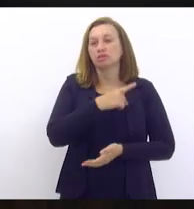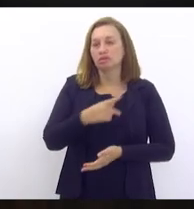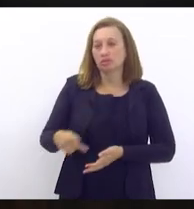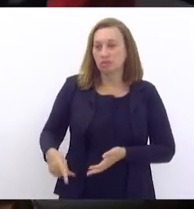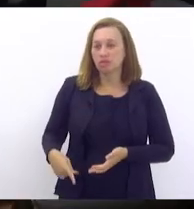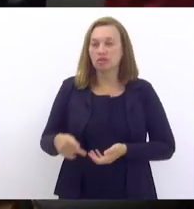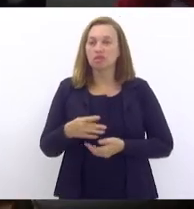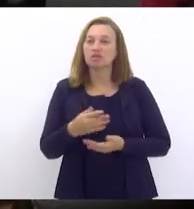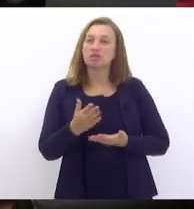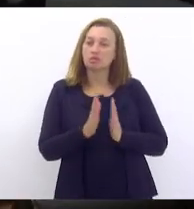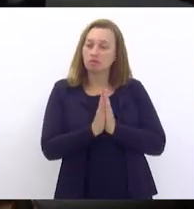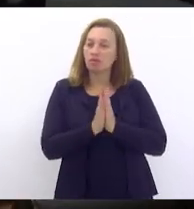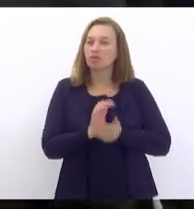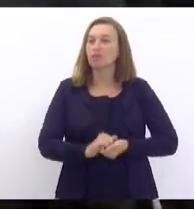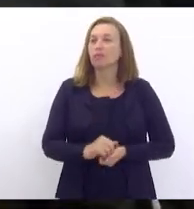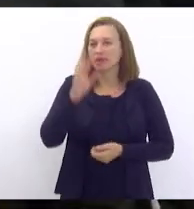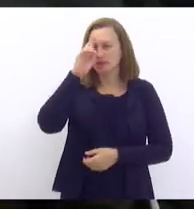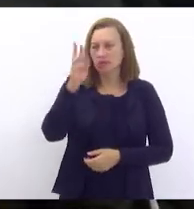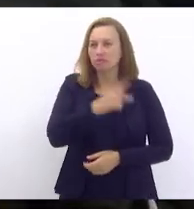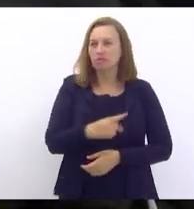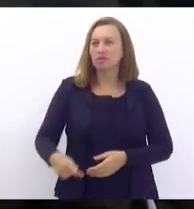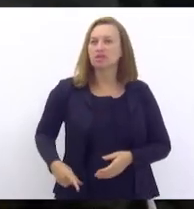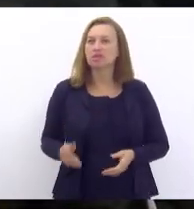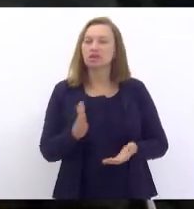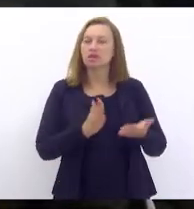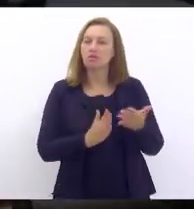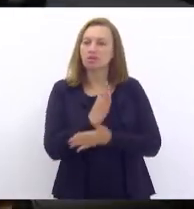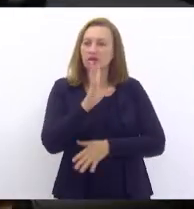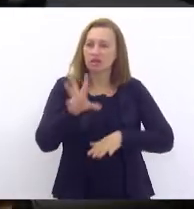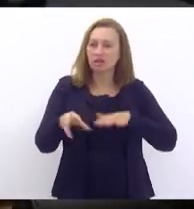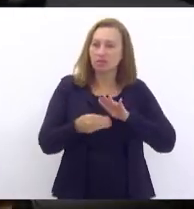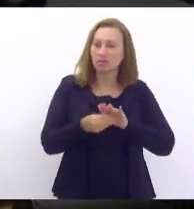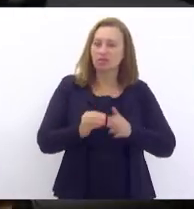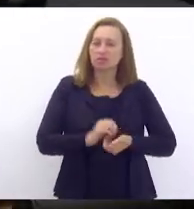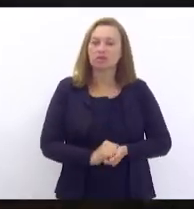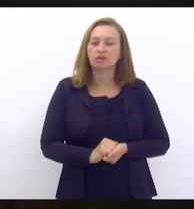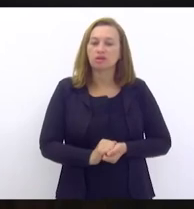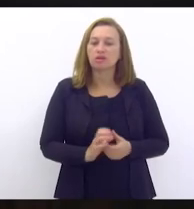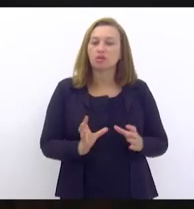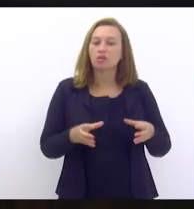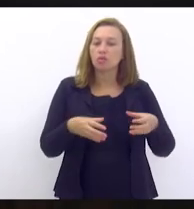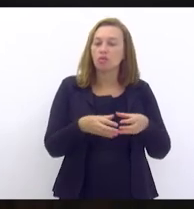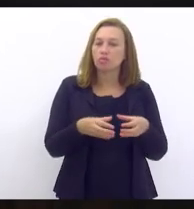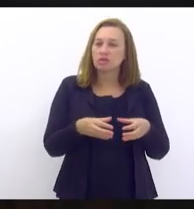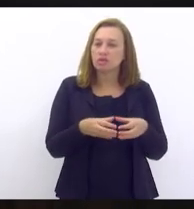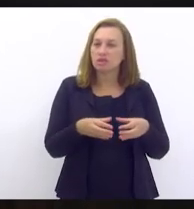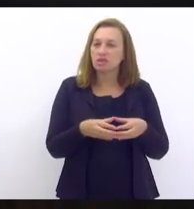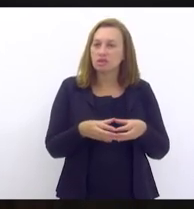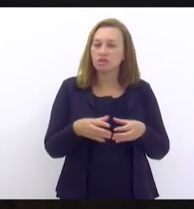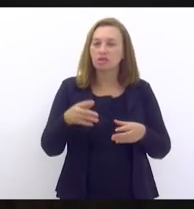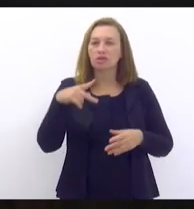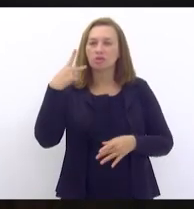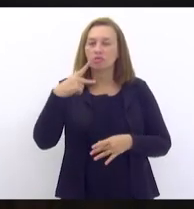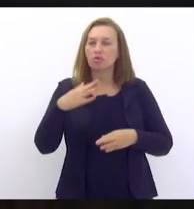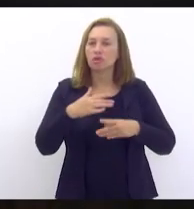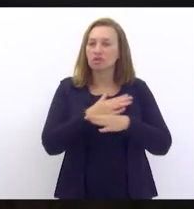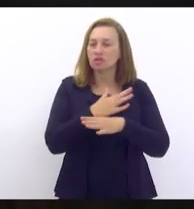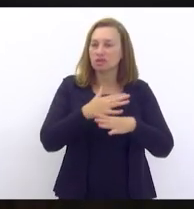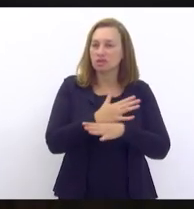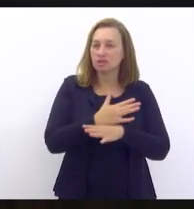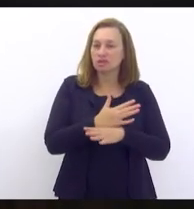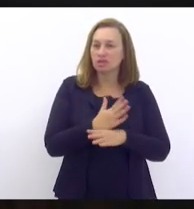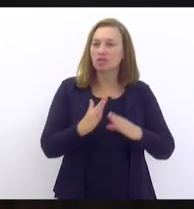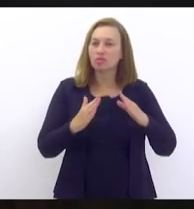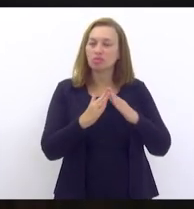gentileza. Senhora presidente, parecer é favorável à emenda. Pela Comissão de Política Urbana, Habitação e